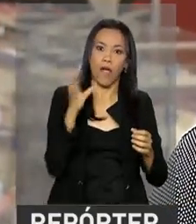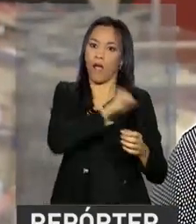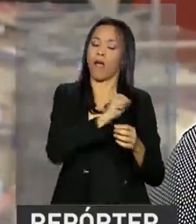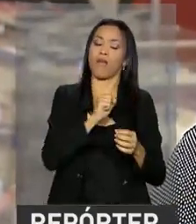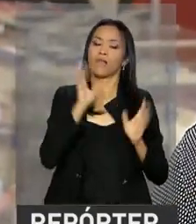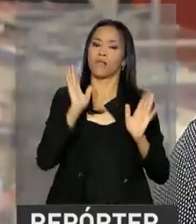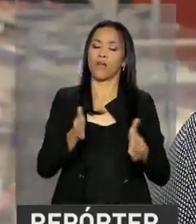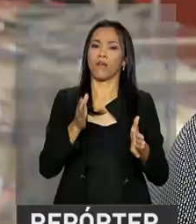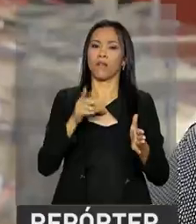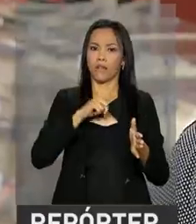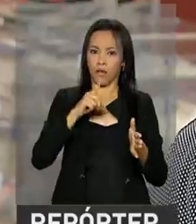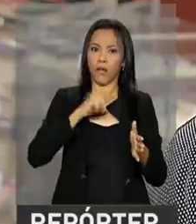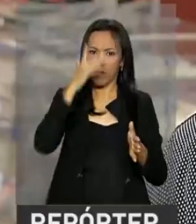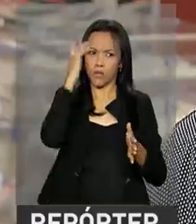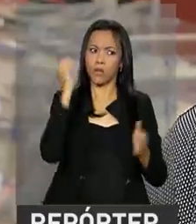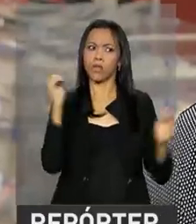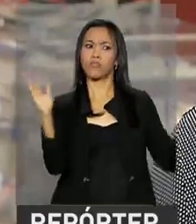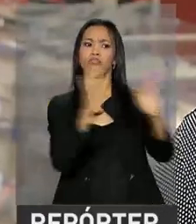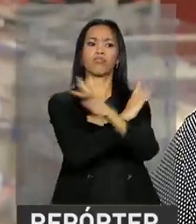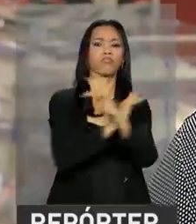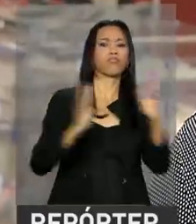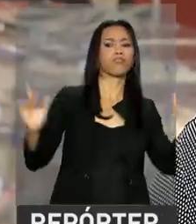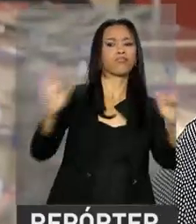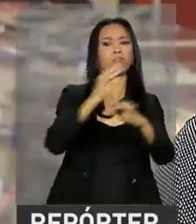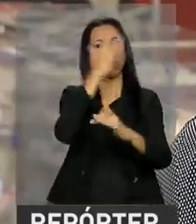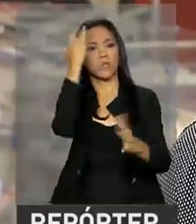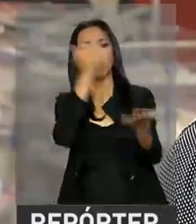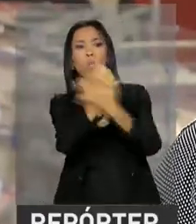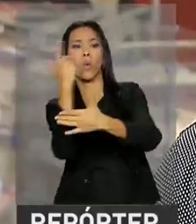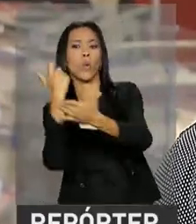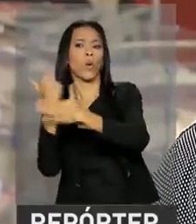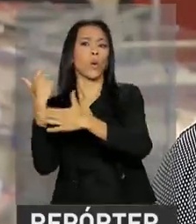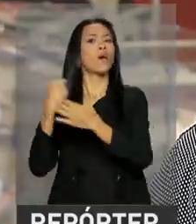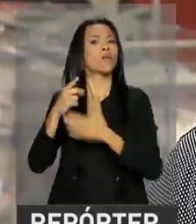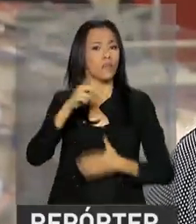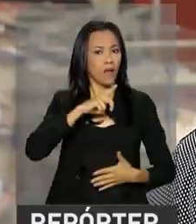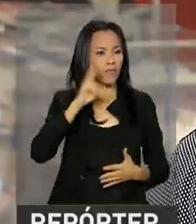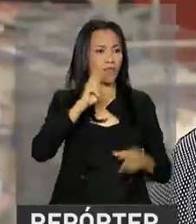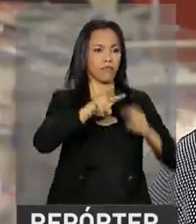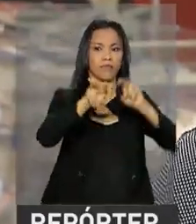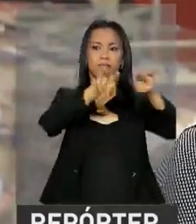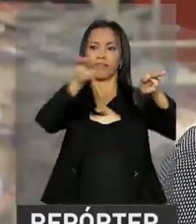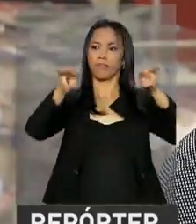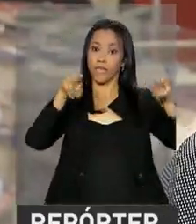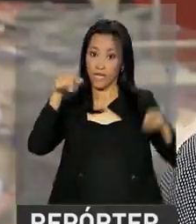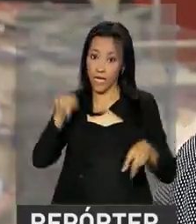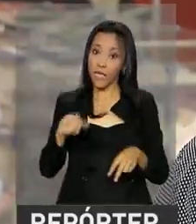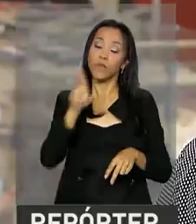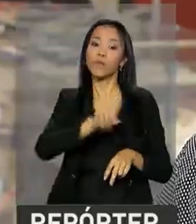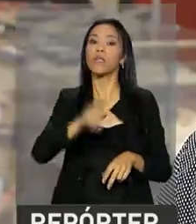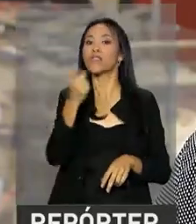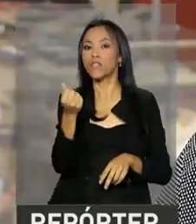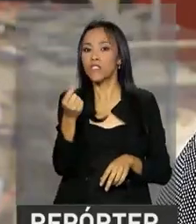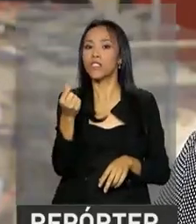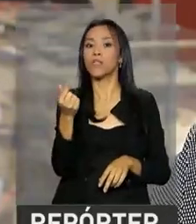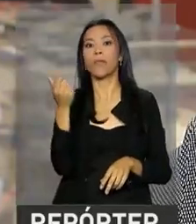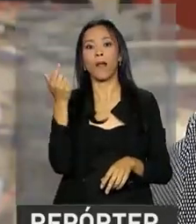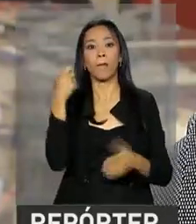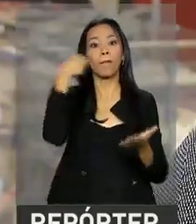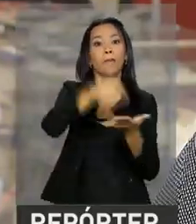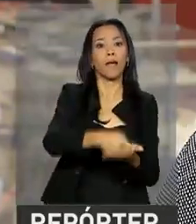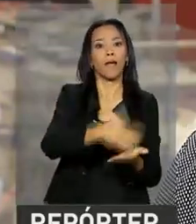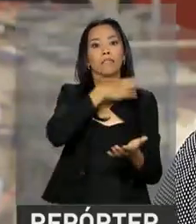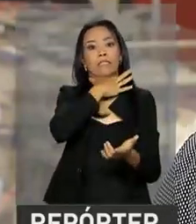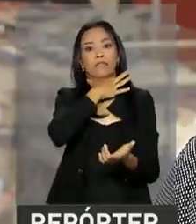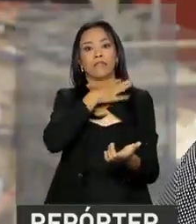conseguiu perceber que tem mais gente na rua, tem mais gente disposta a consumir. Muitas pessoas utilizaram esse dinheiro também para recuperar o seu crédito. Então quando as